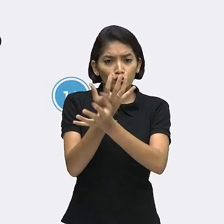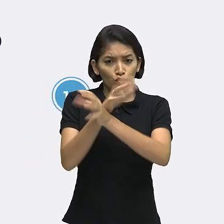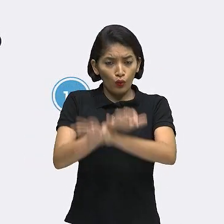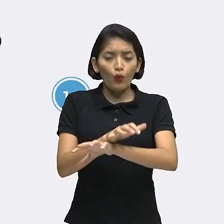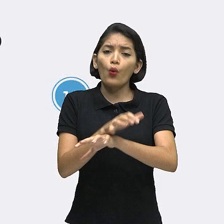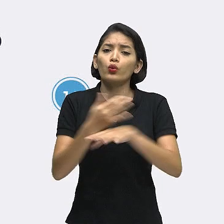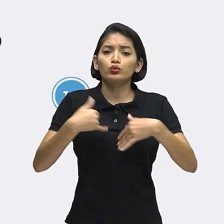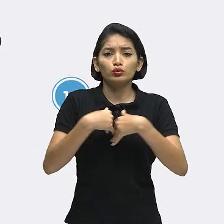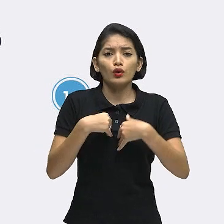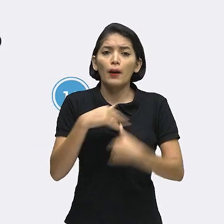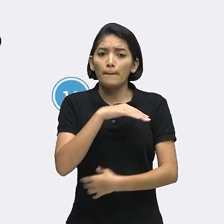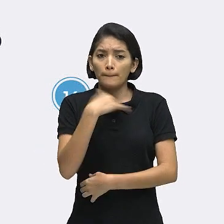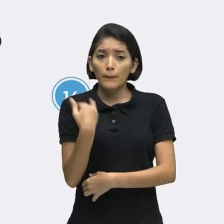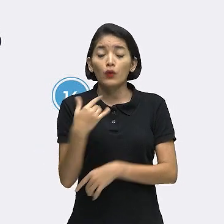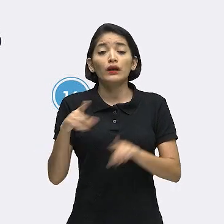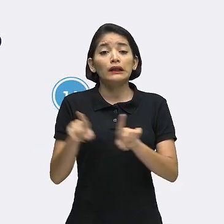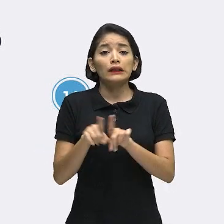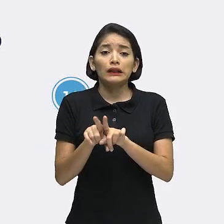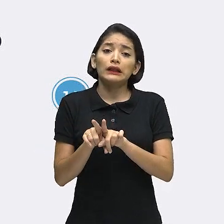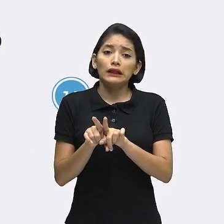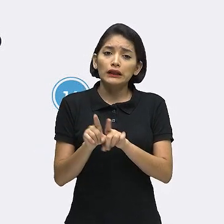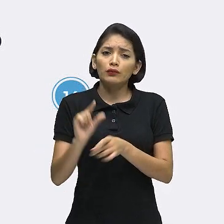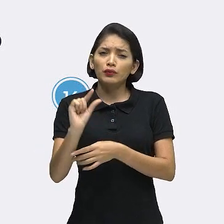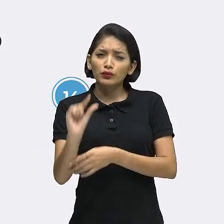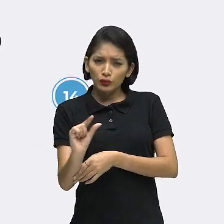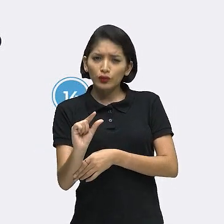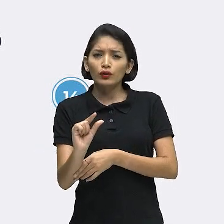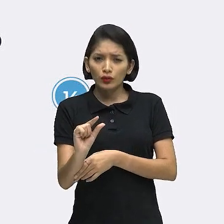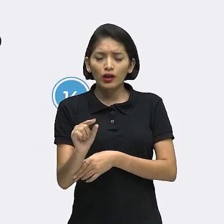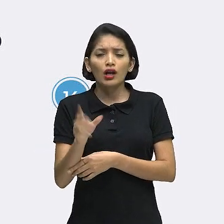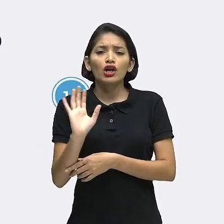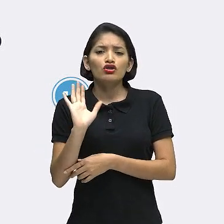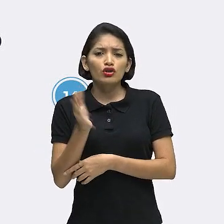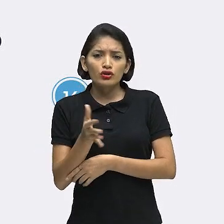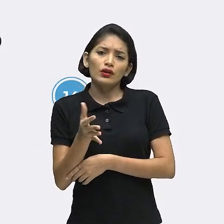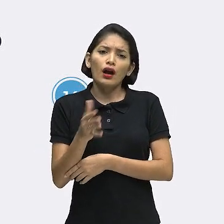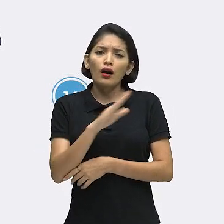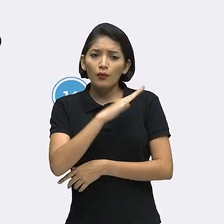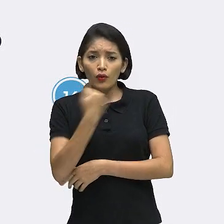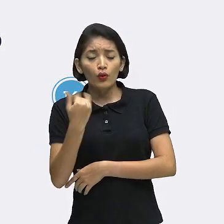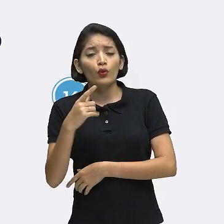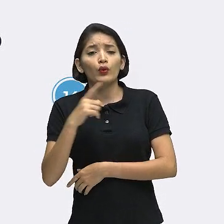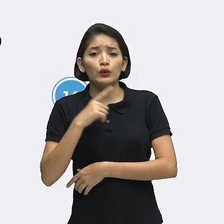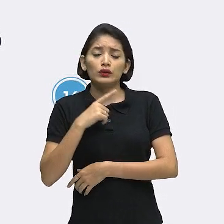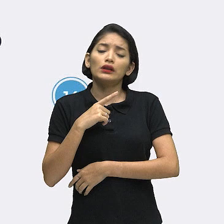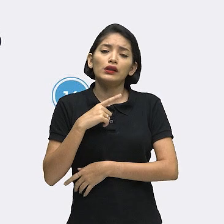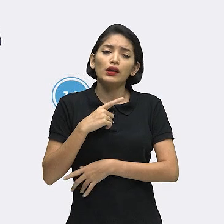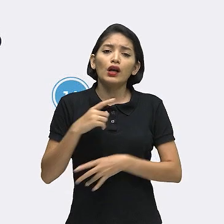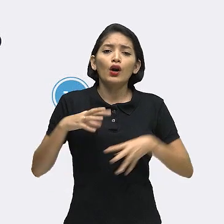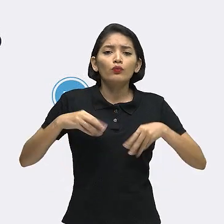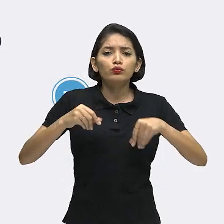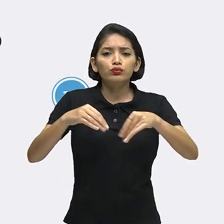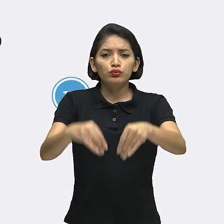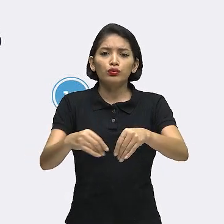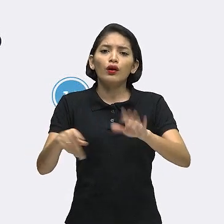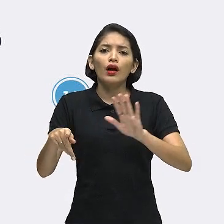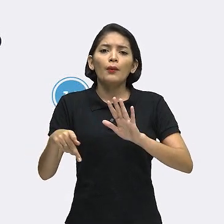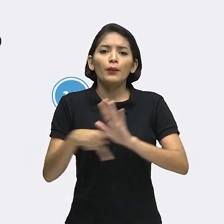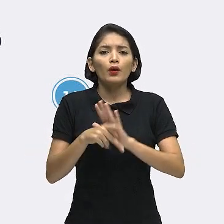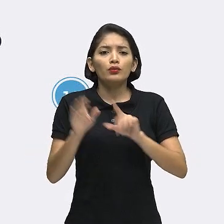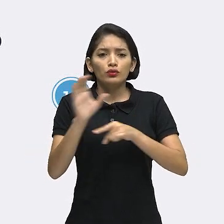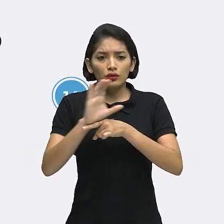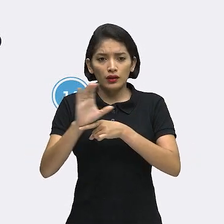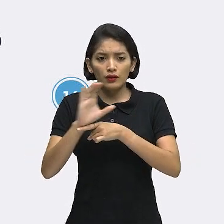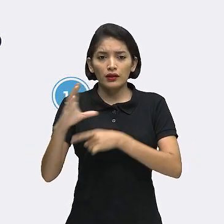mortos e conchas abandonadas por molúsculos que, ao se decomporem, deixam o solo rico em carbonato de cálcio.